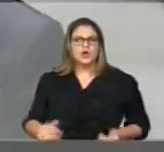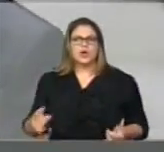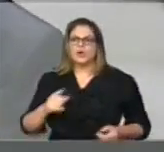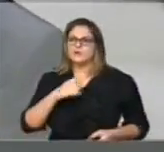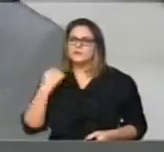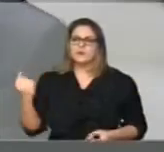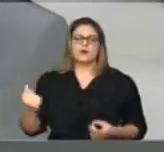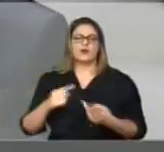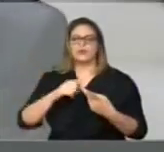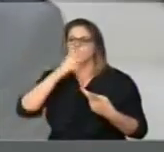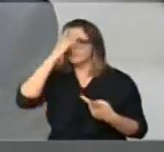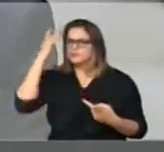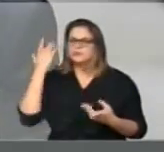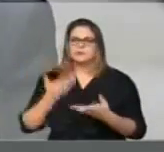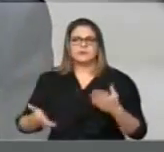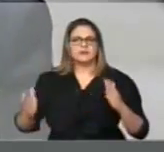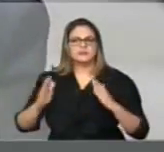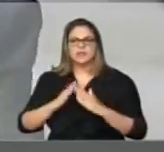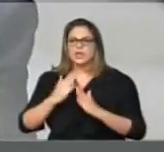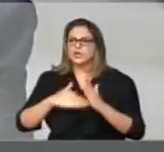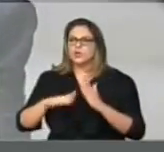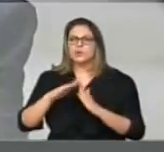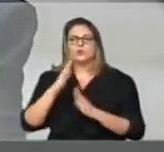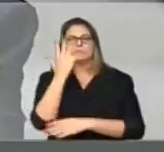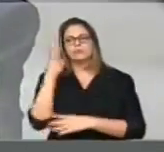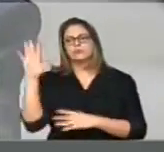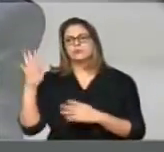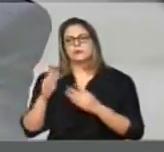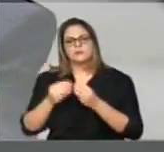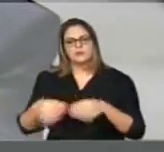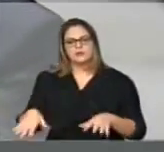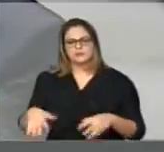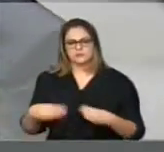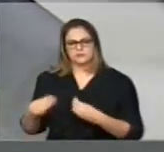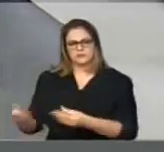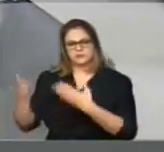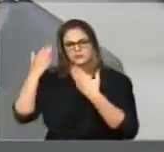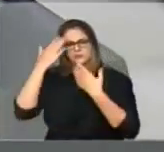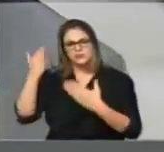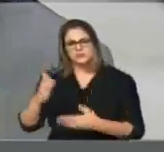os trabalhadores e o meio ambiente. Está aqui o nosso pronunciamento. Obrigado, presidente. Eu agradeço.